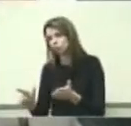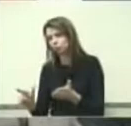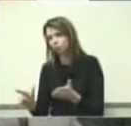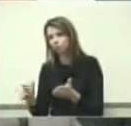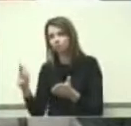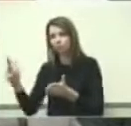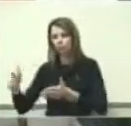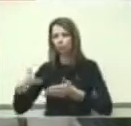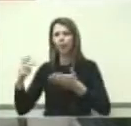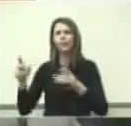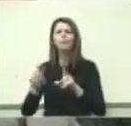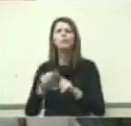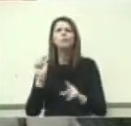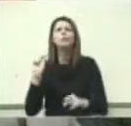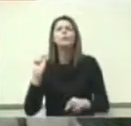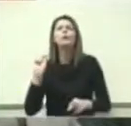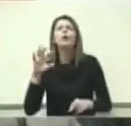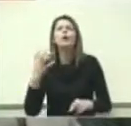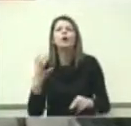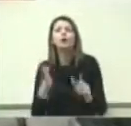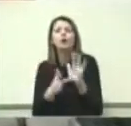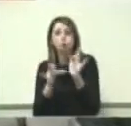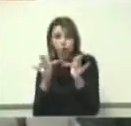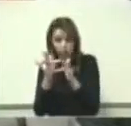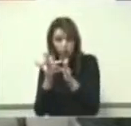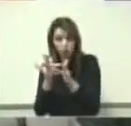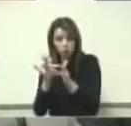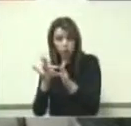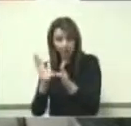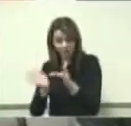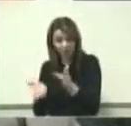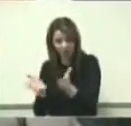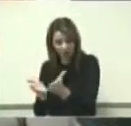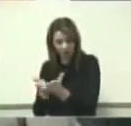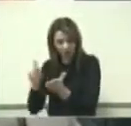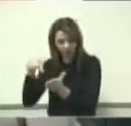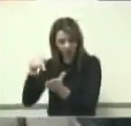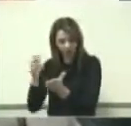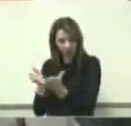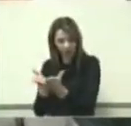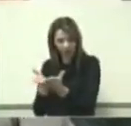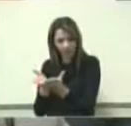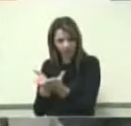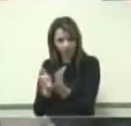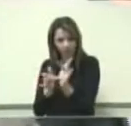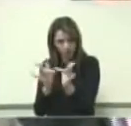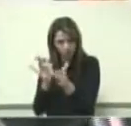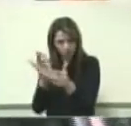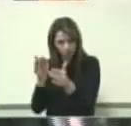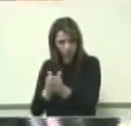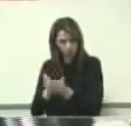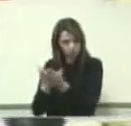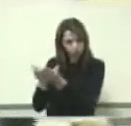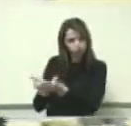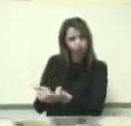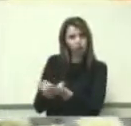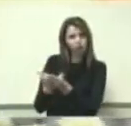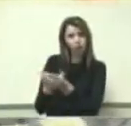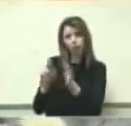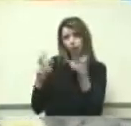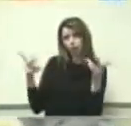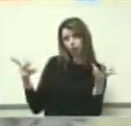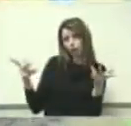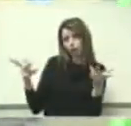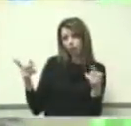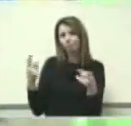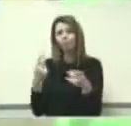mas nessa tempestade Jesus estava no barco era algo diferente na